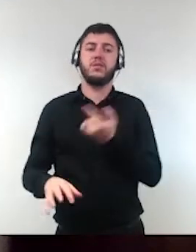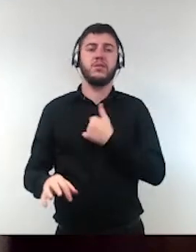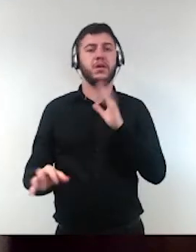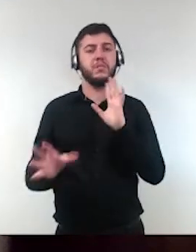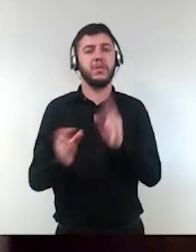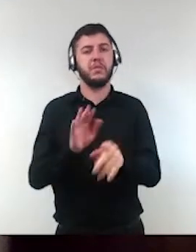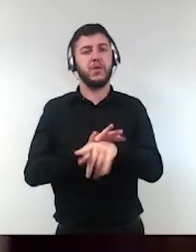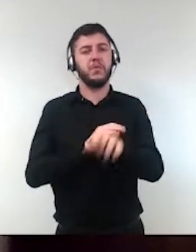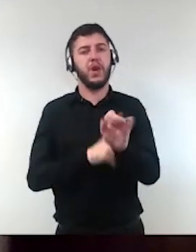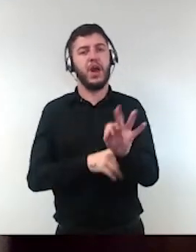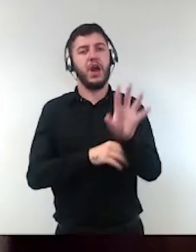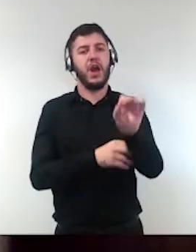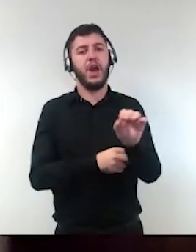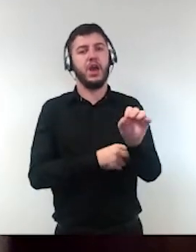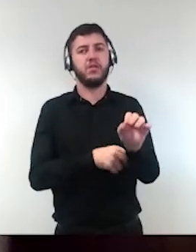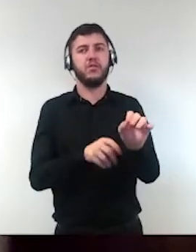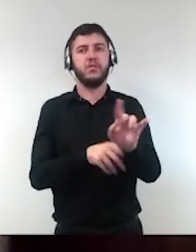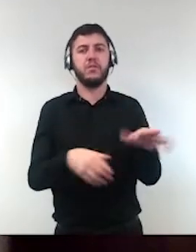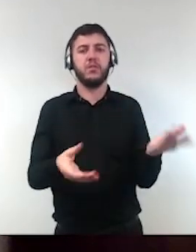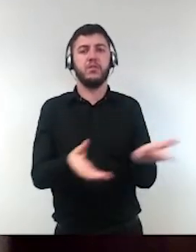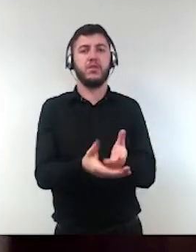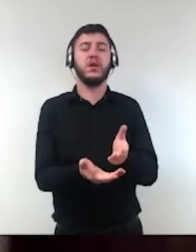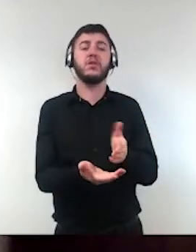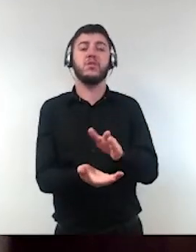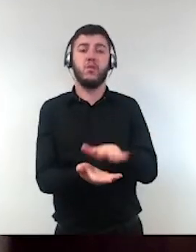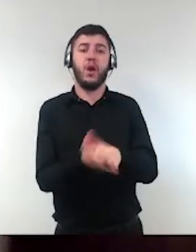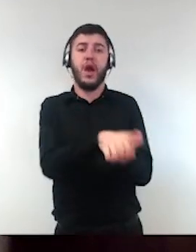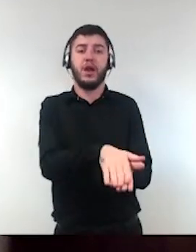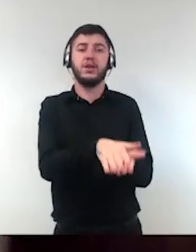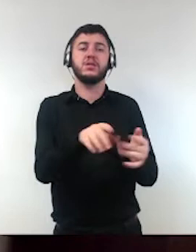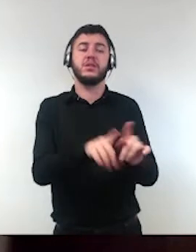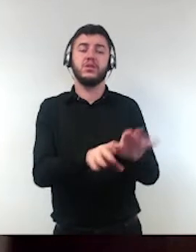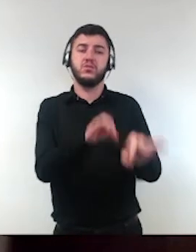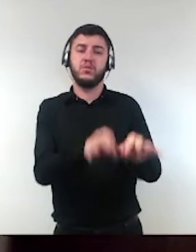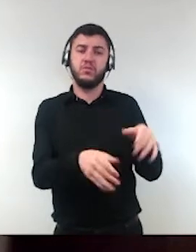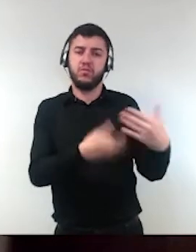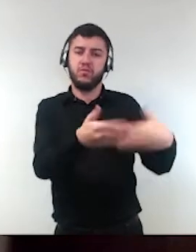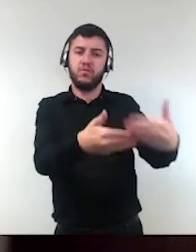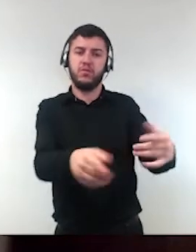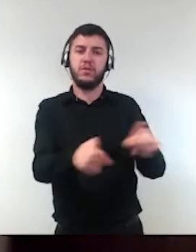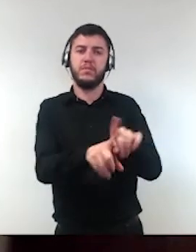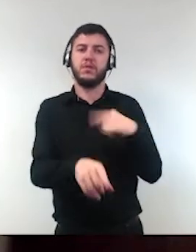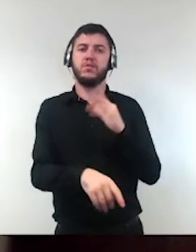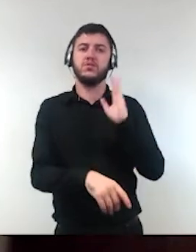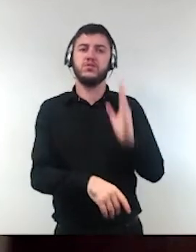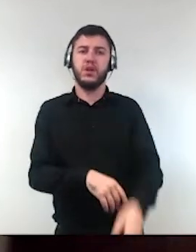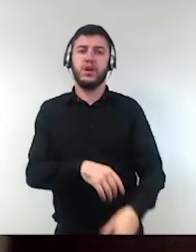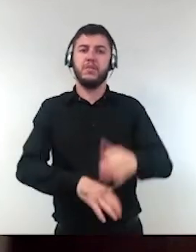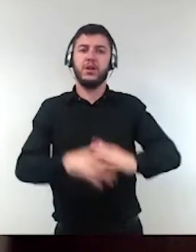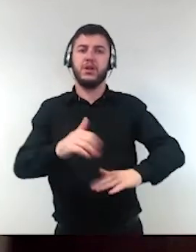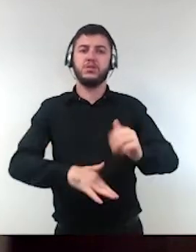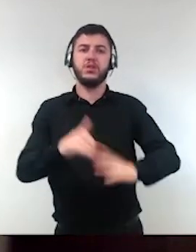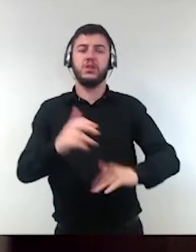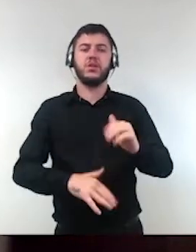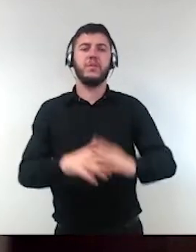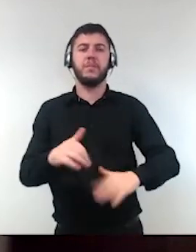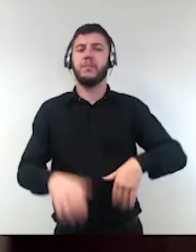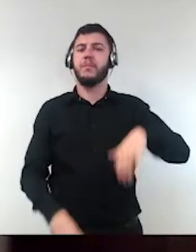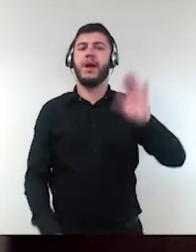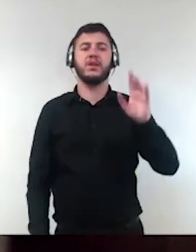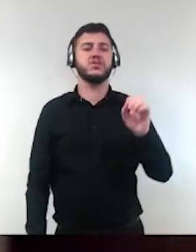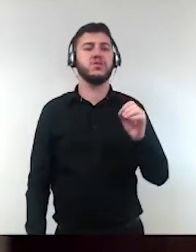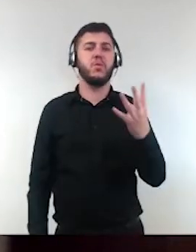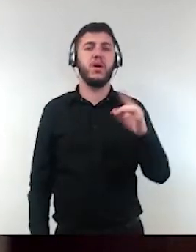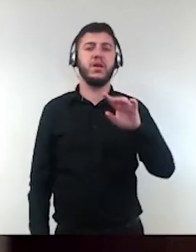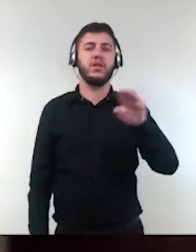foram praticados mais de 400 milhões de atos processuais. Os últimos números do